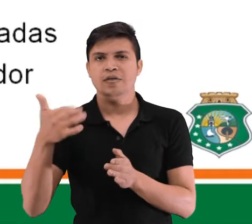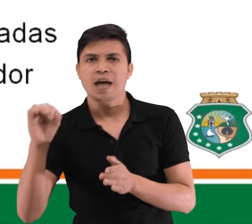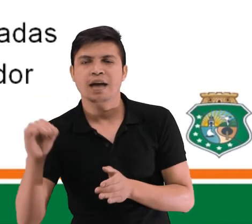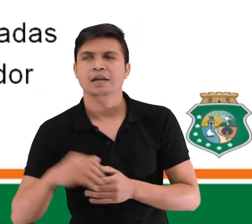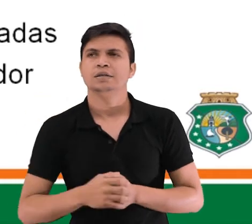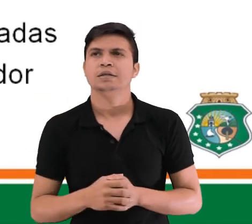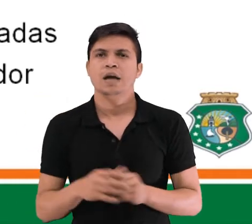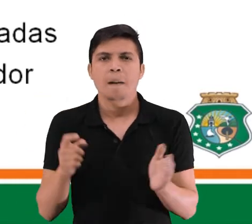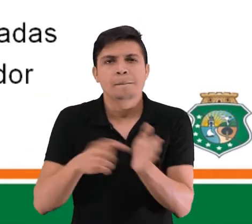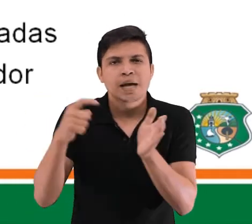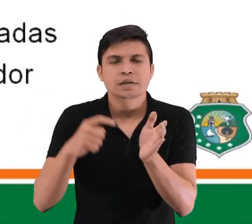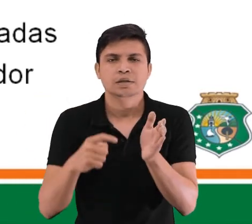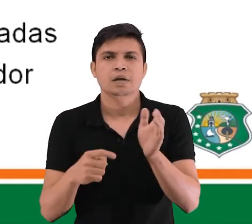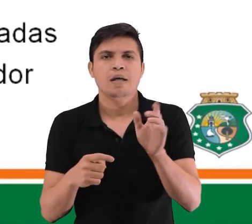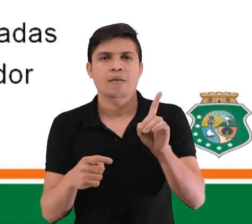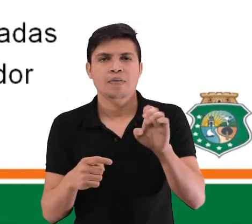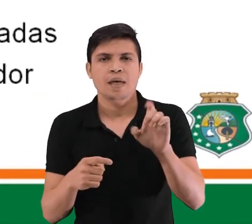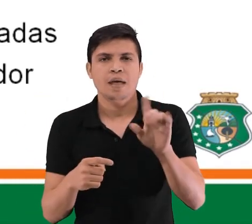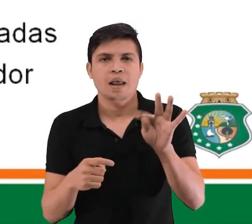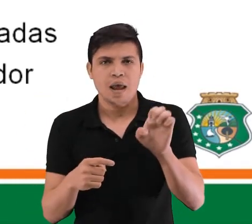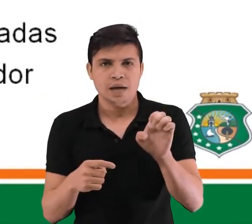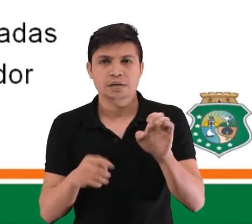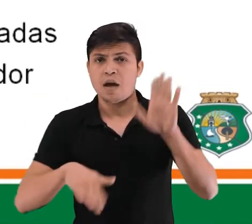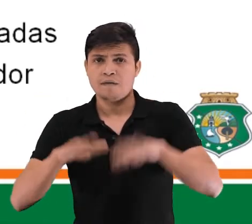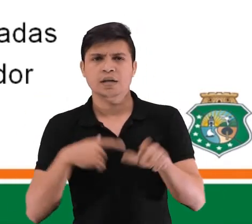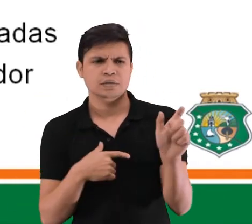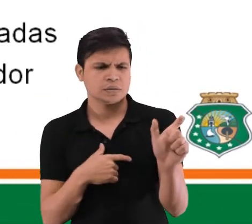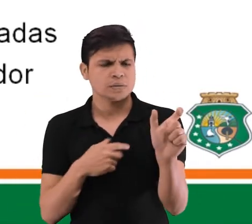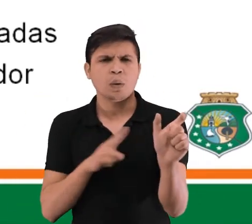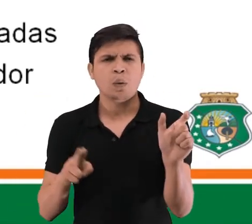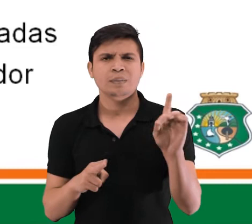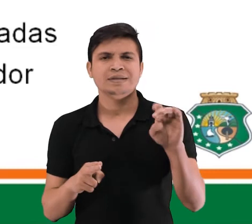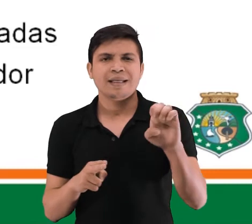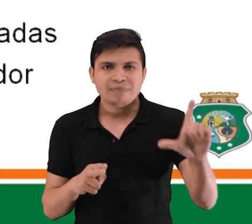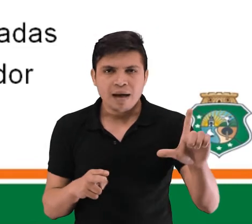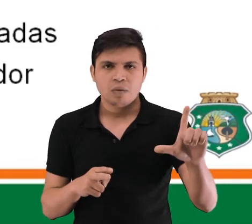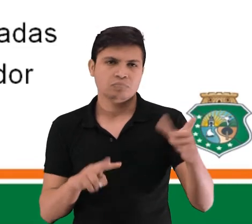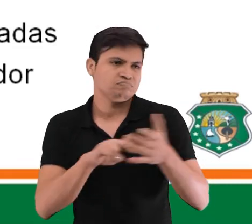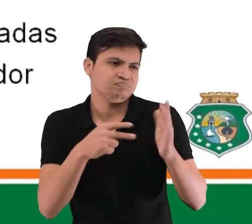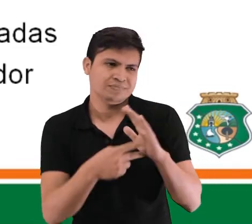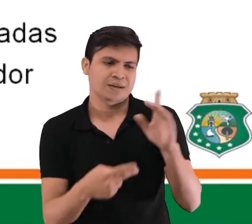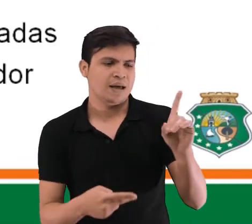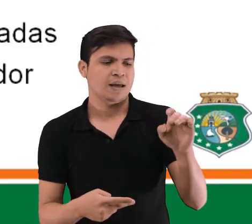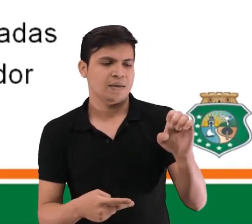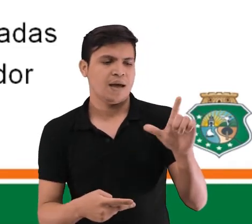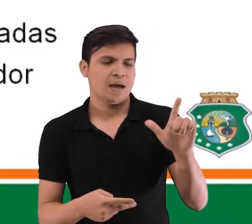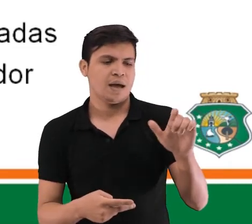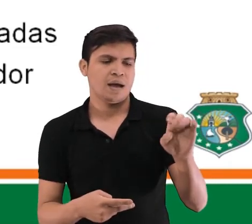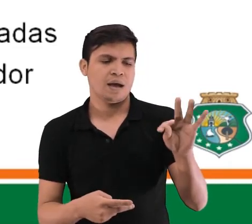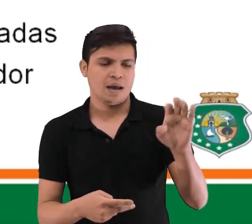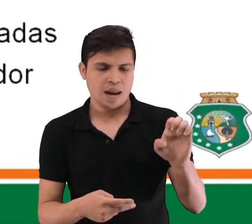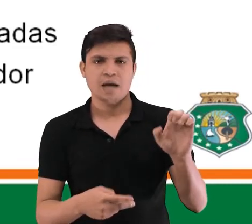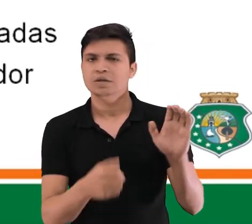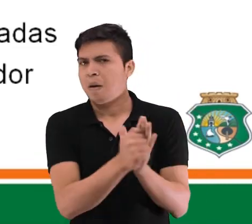aperte delete. Geralmente é delete. Quando você clica naquele botão, naquela hora,